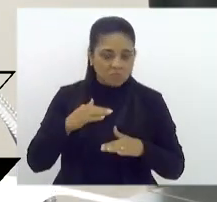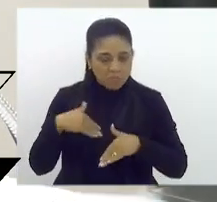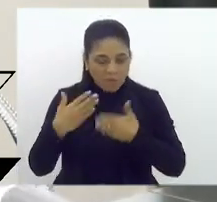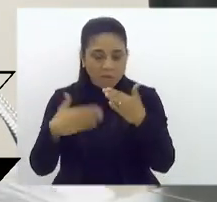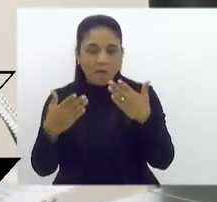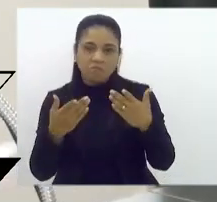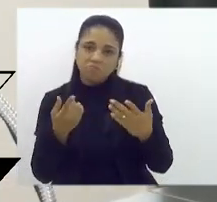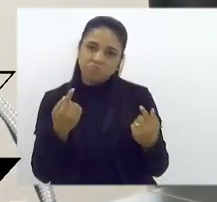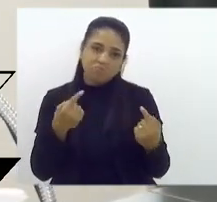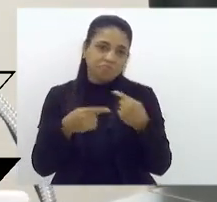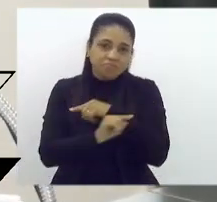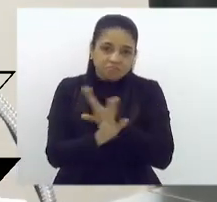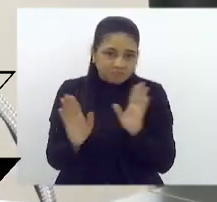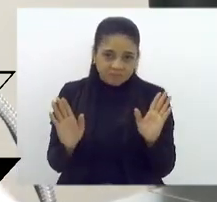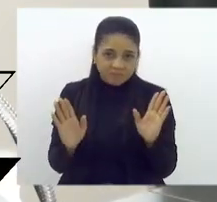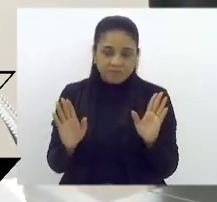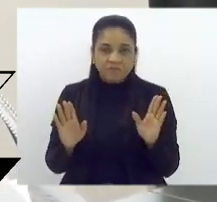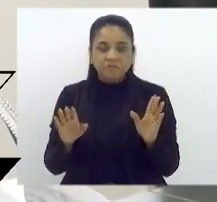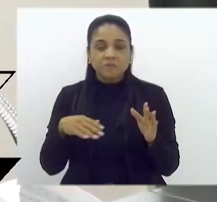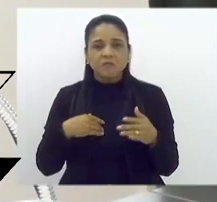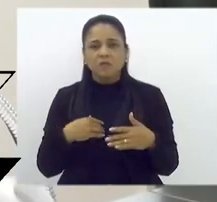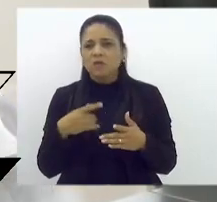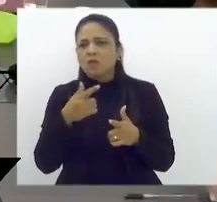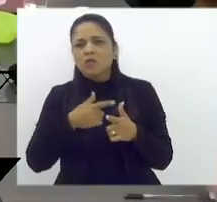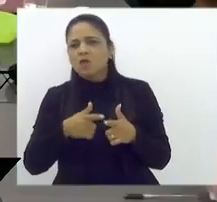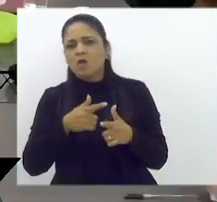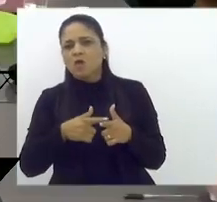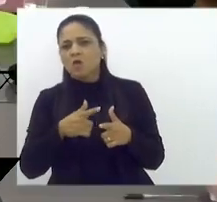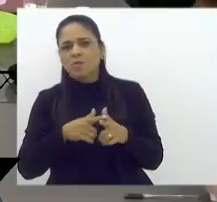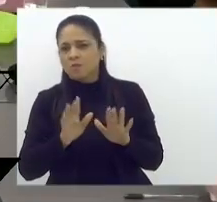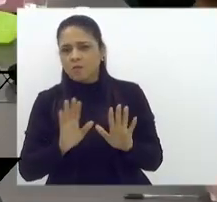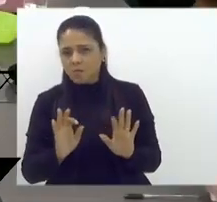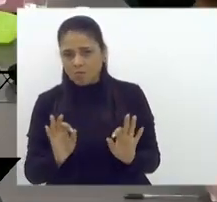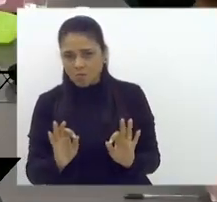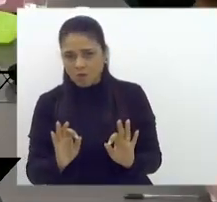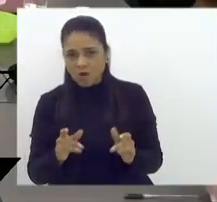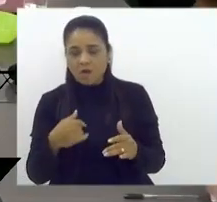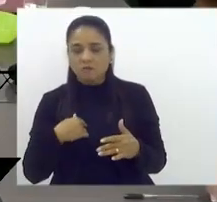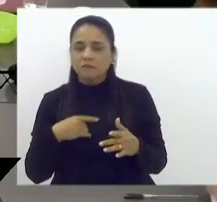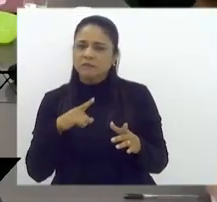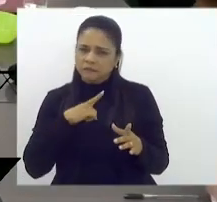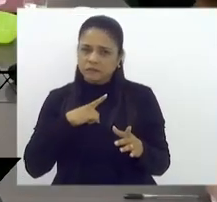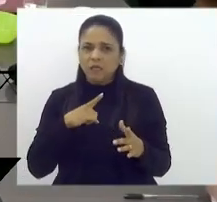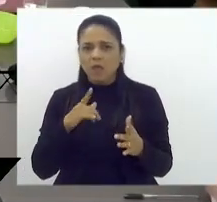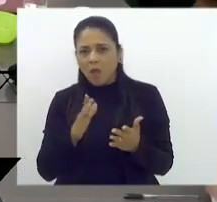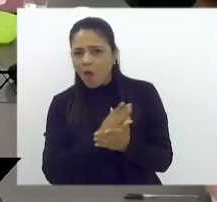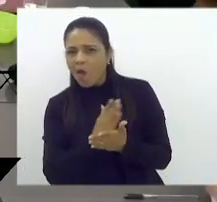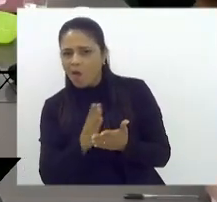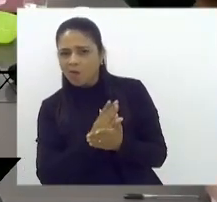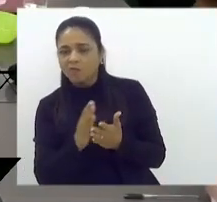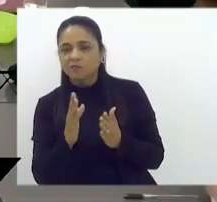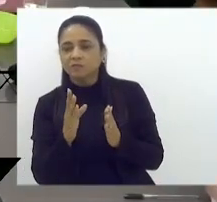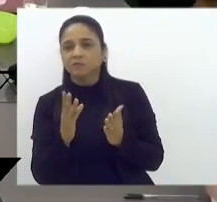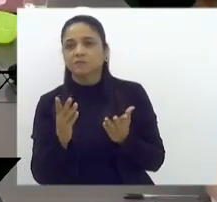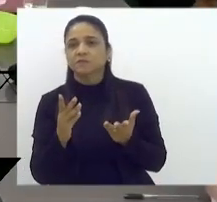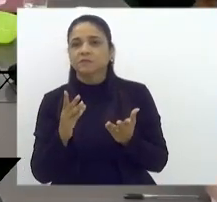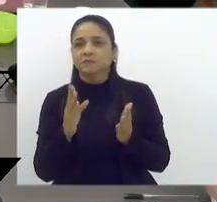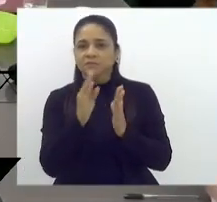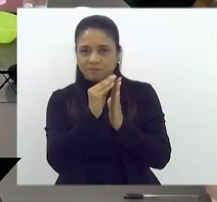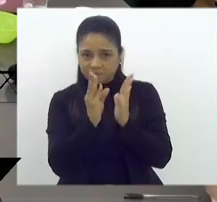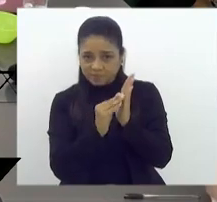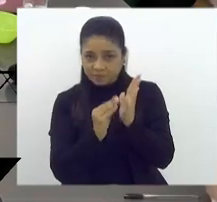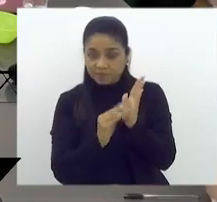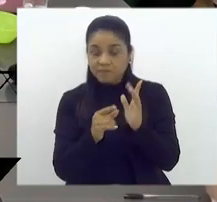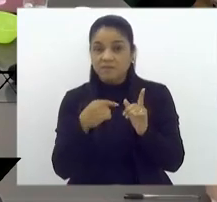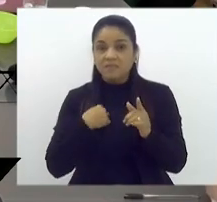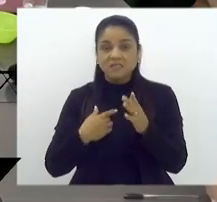senhor presidente, olha só, não há problema de entendimento. Ele trouxe até um arrazoado aqui de algumas não, questões. Não há problema de entendimento, porque se eu for avocar